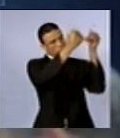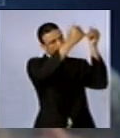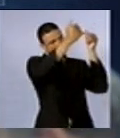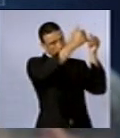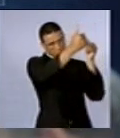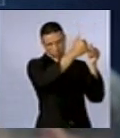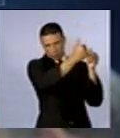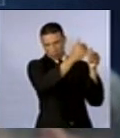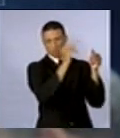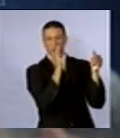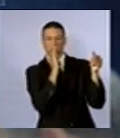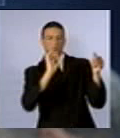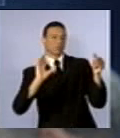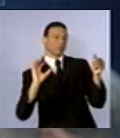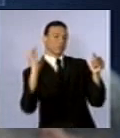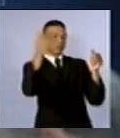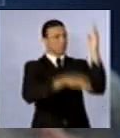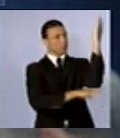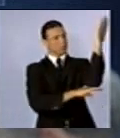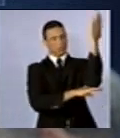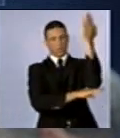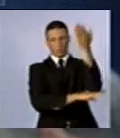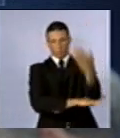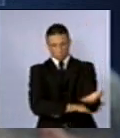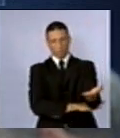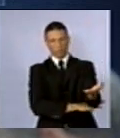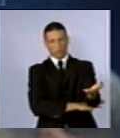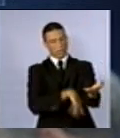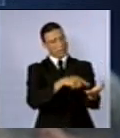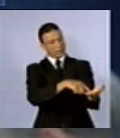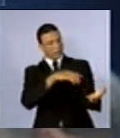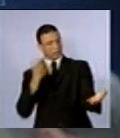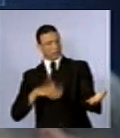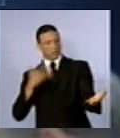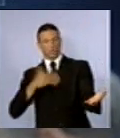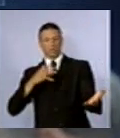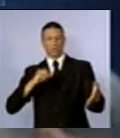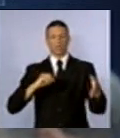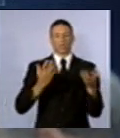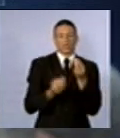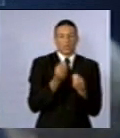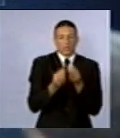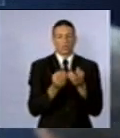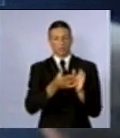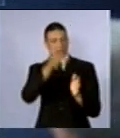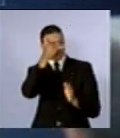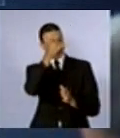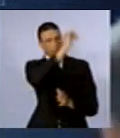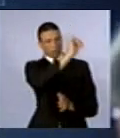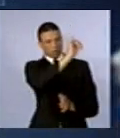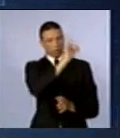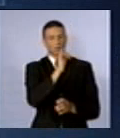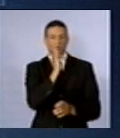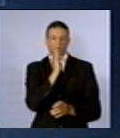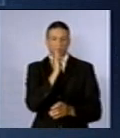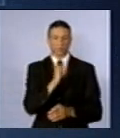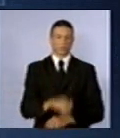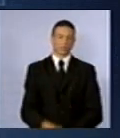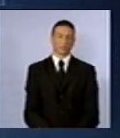decorrentes numa queda de uma estrutura de transmissão. Como exemplo, infelizmente não tem o marcador, na